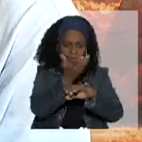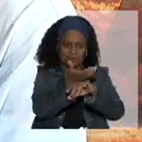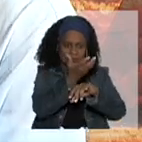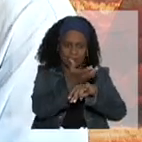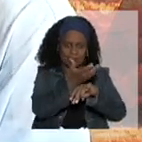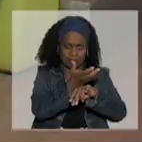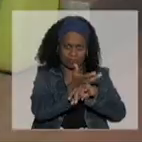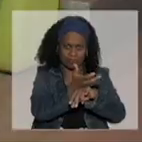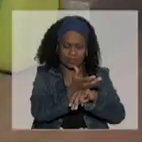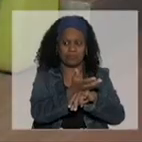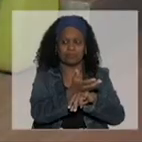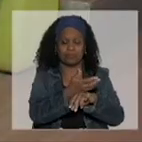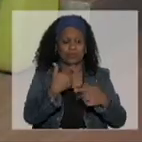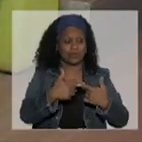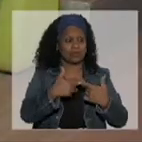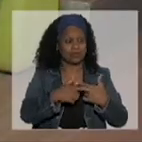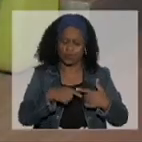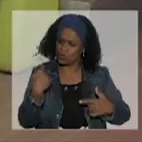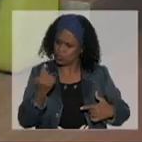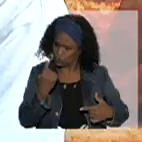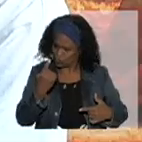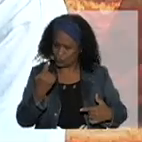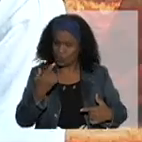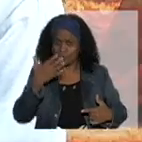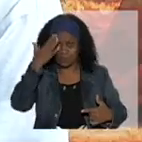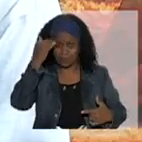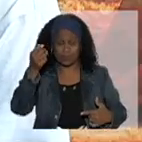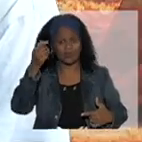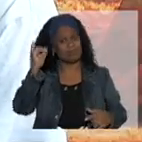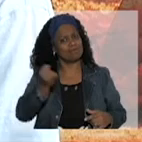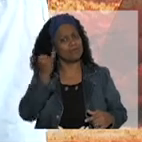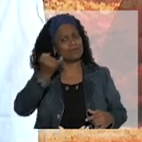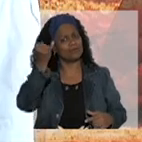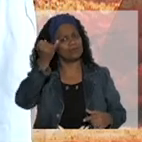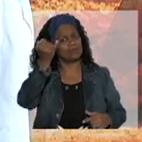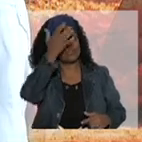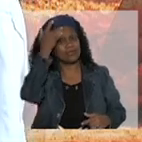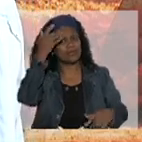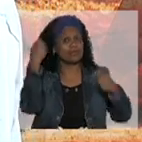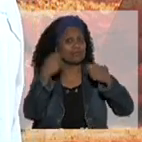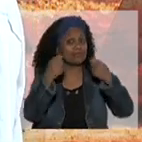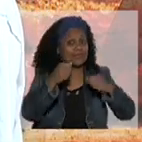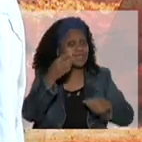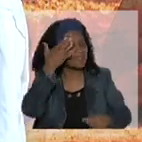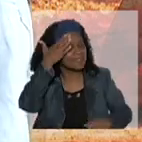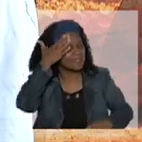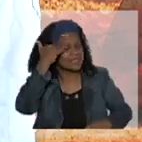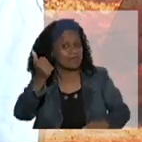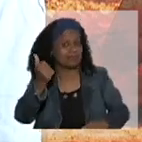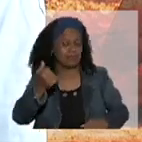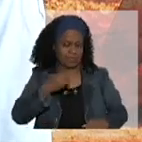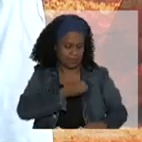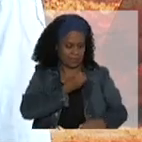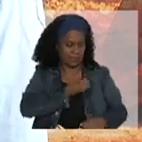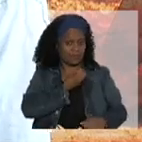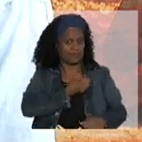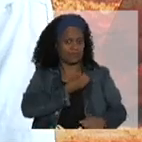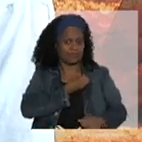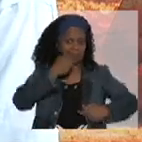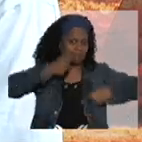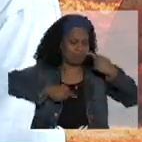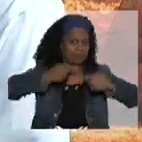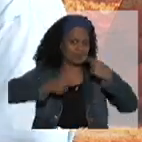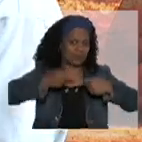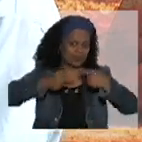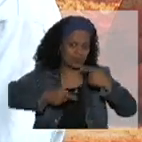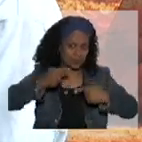concentração na praça aberta é isso o que a gente acha que é importante as pessoas têm que voltar a participar da vida política porque que se apoderaram